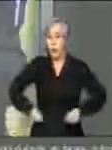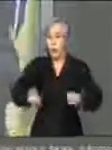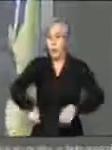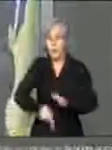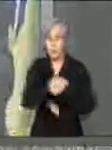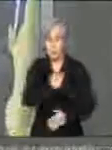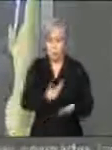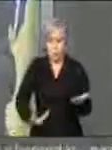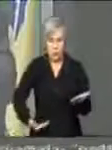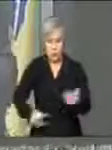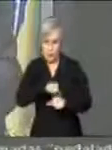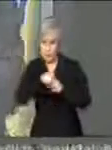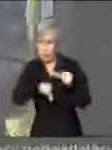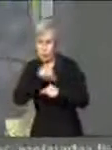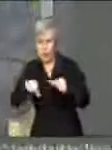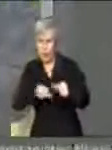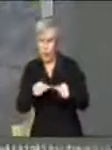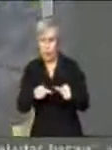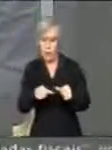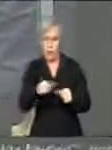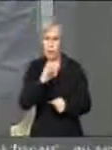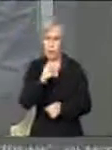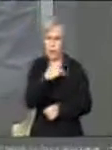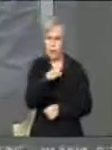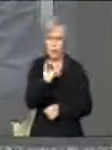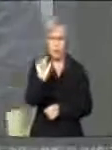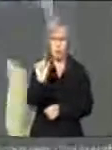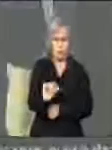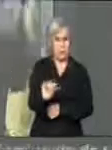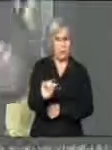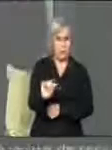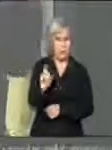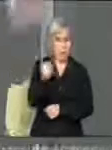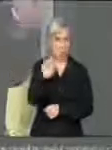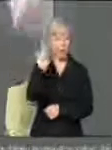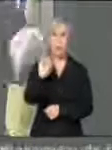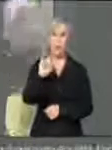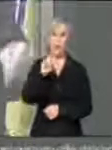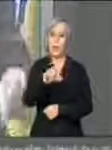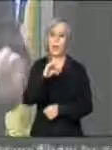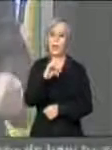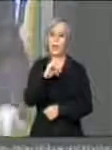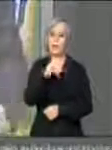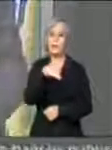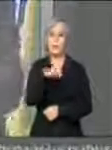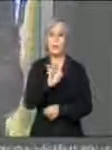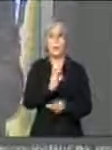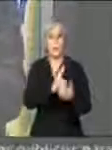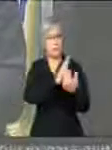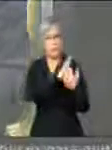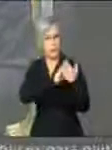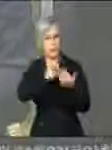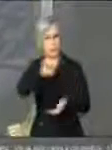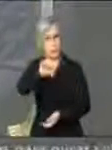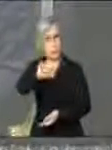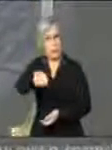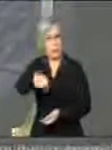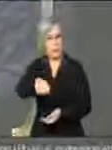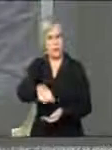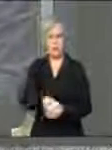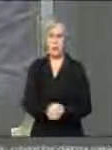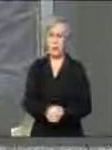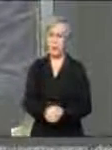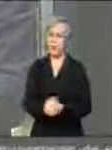de contador, não é um crime menor, é crime de responsabilidade. Foi